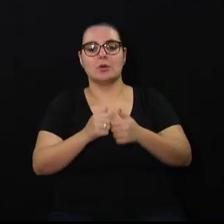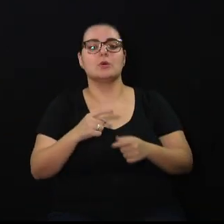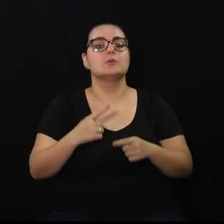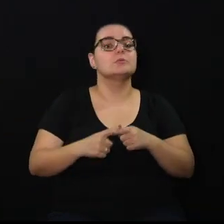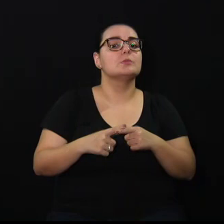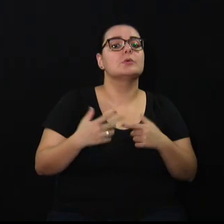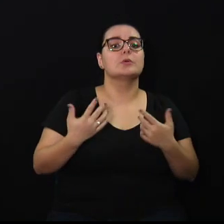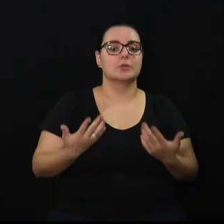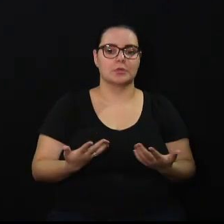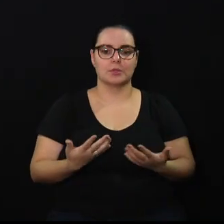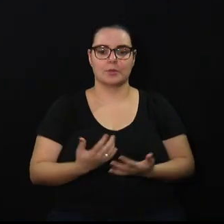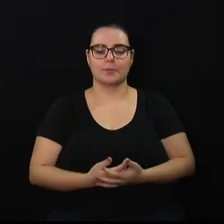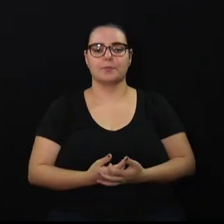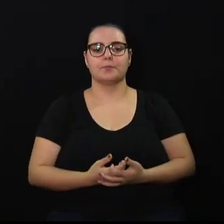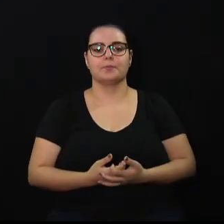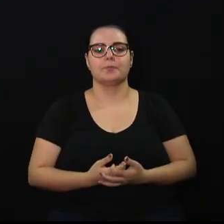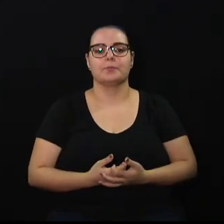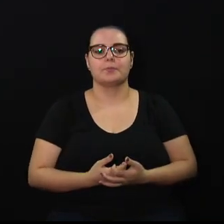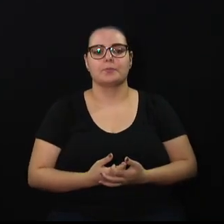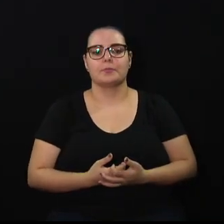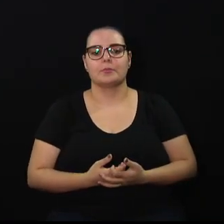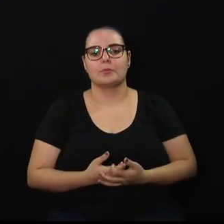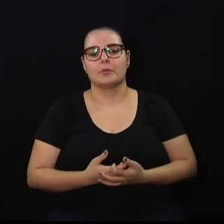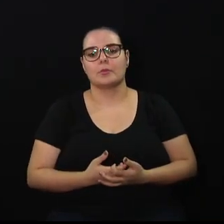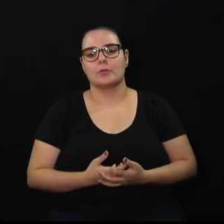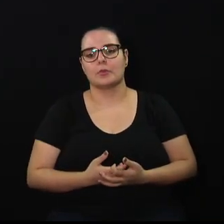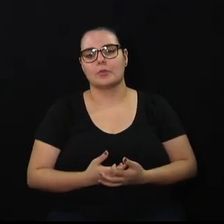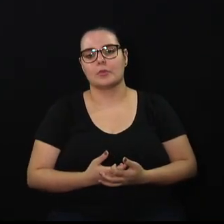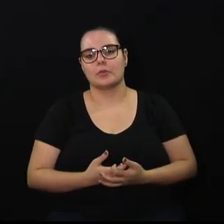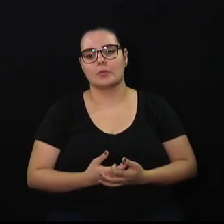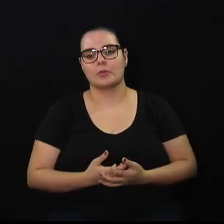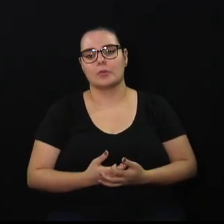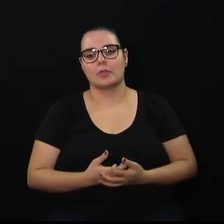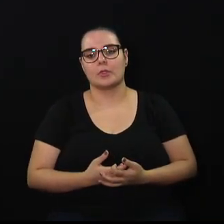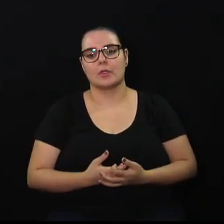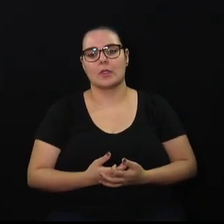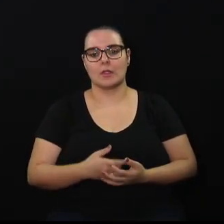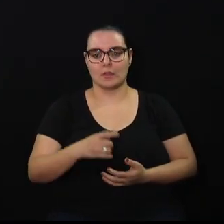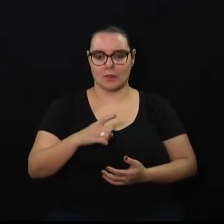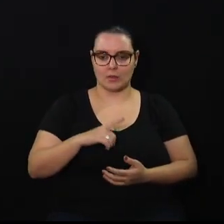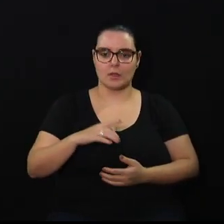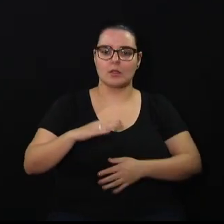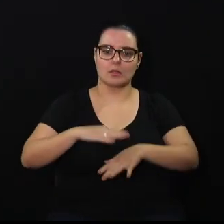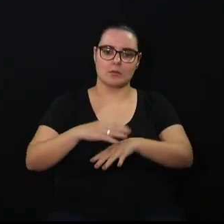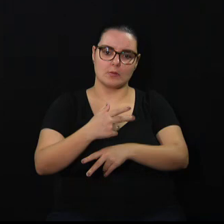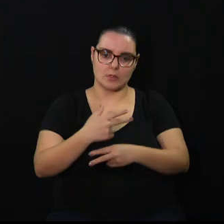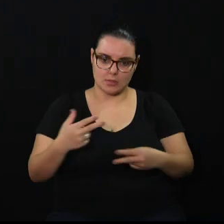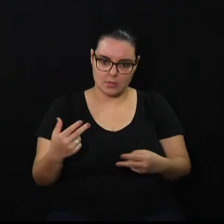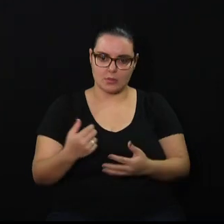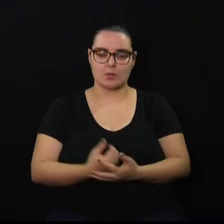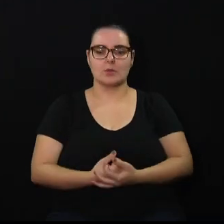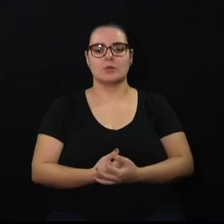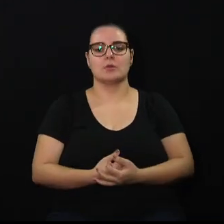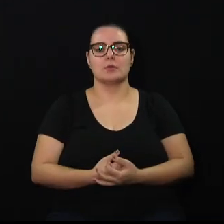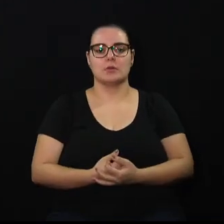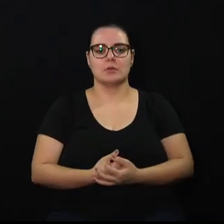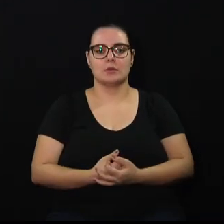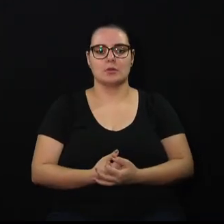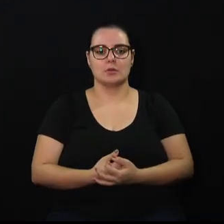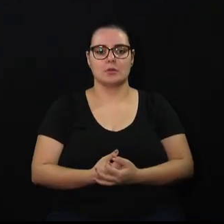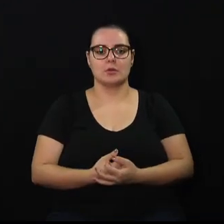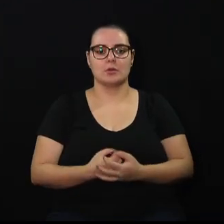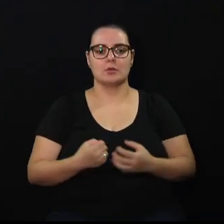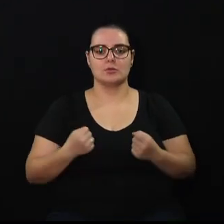temos aí também alguns outros componentes aí no mercado que tem os coletes né de